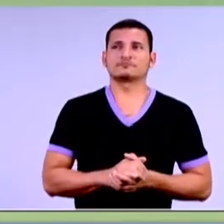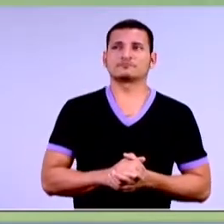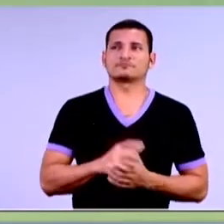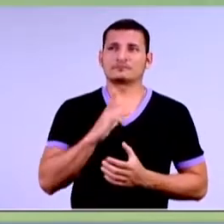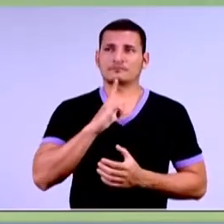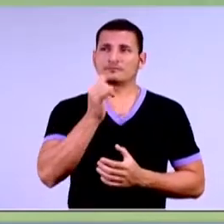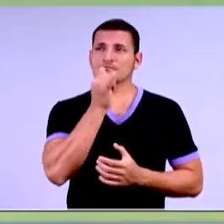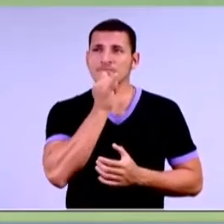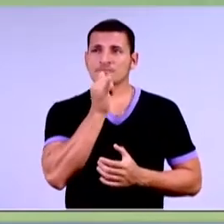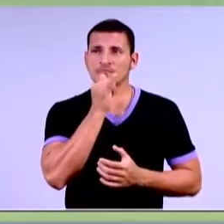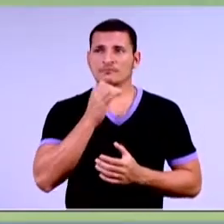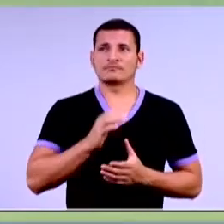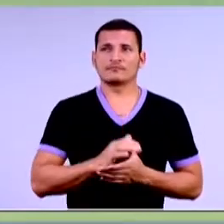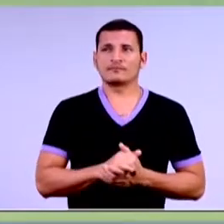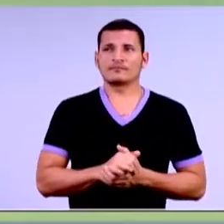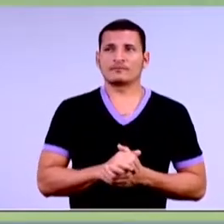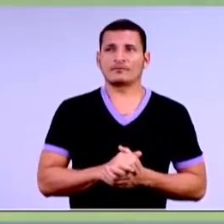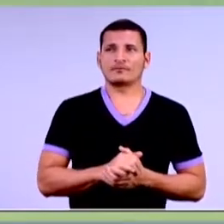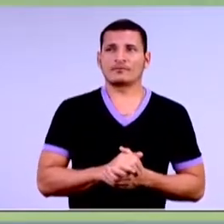exemplo